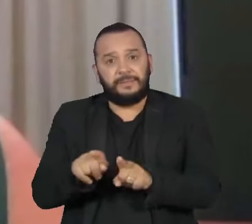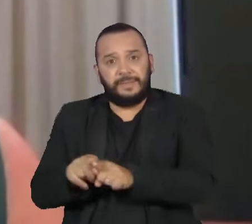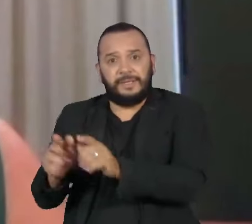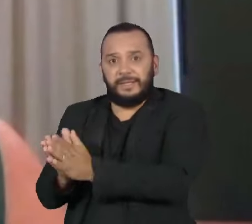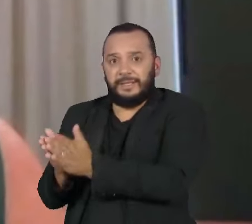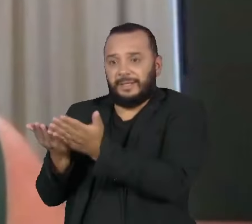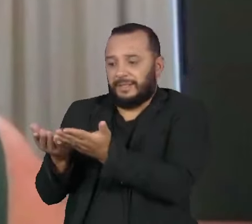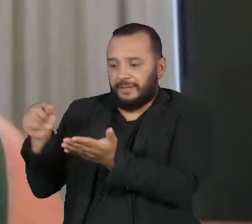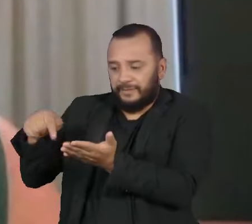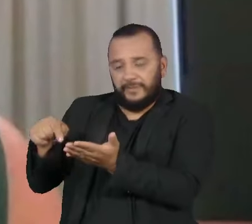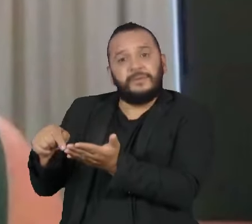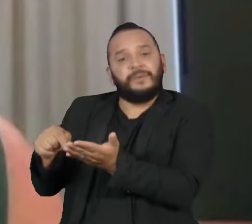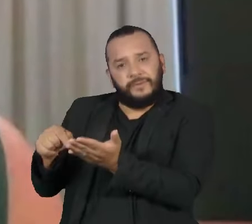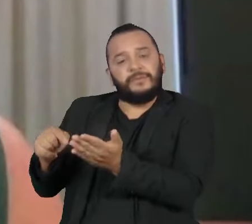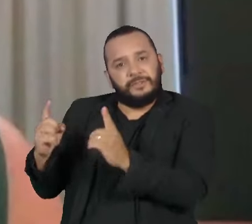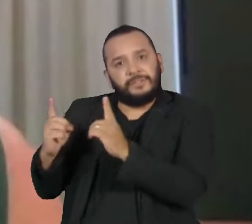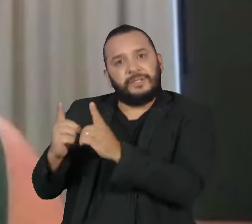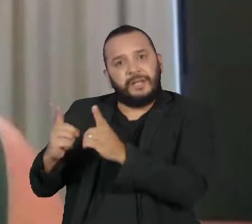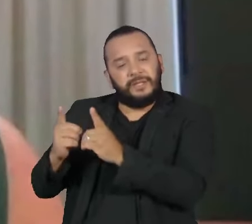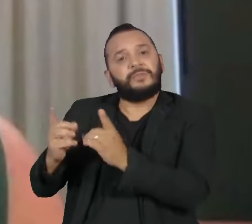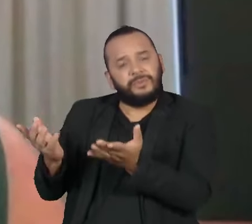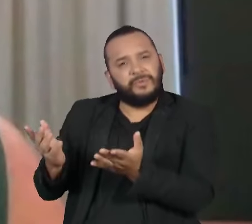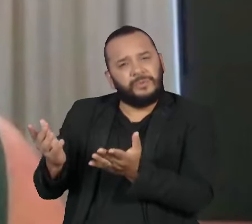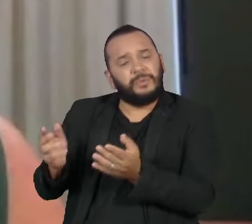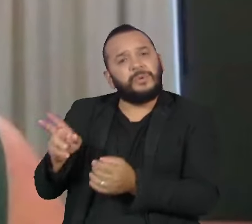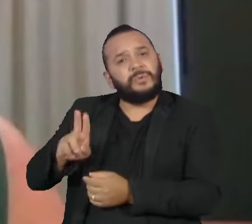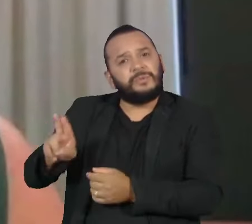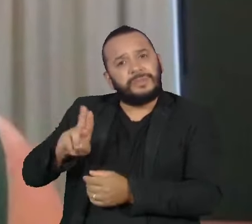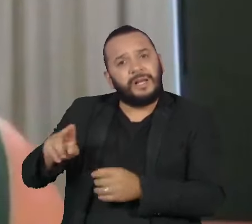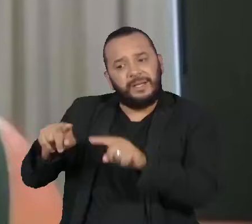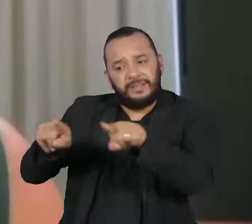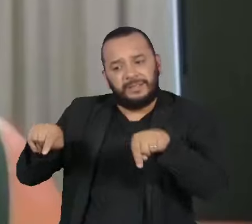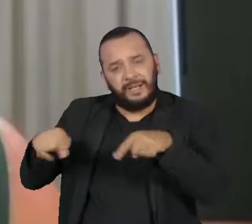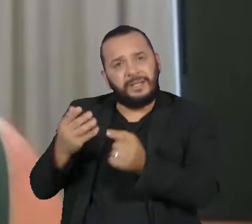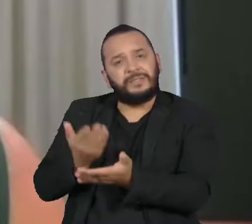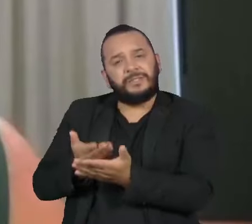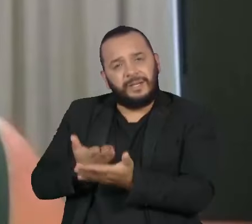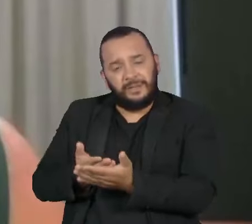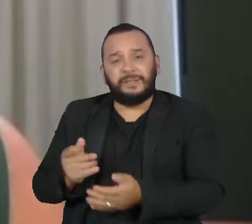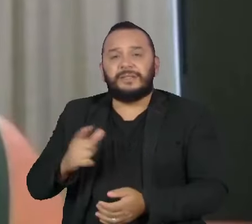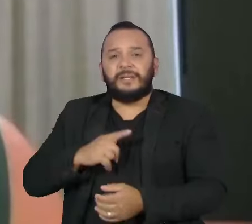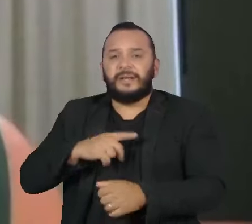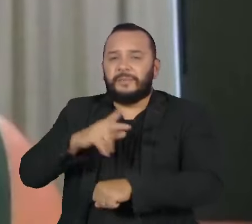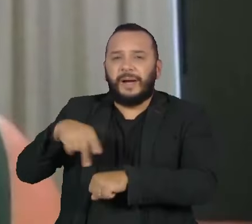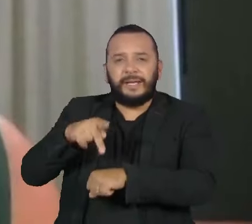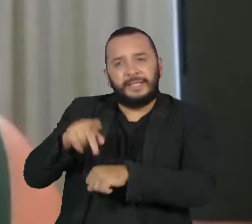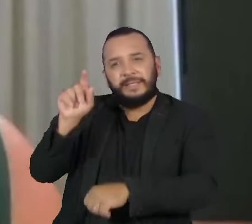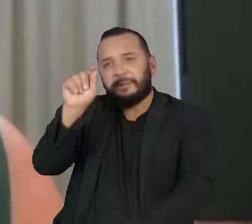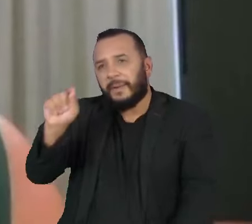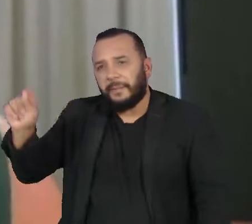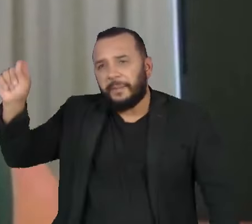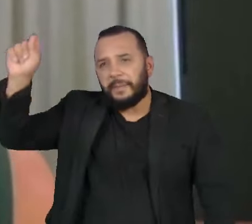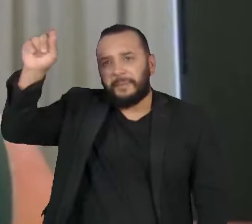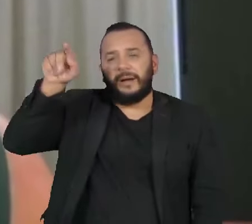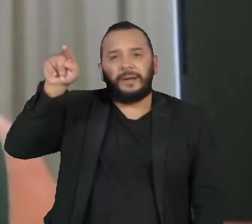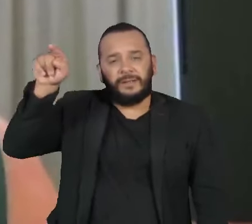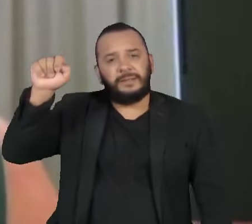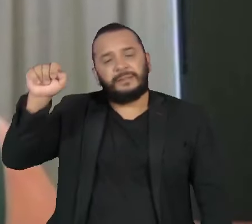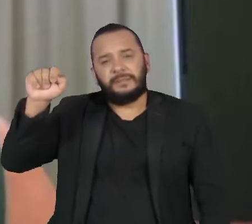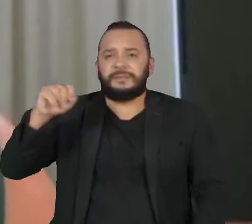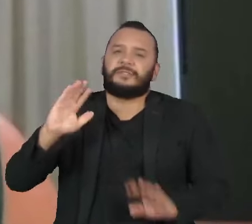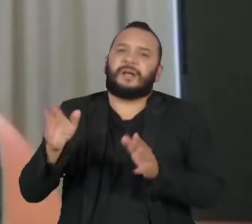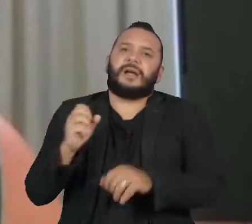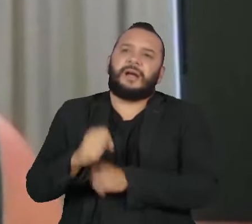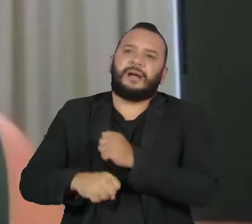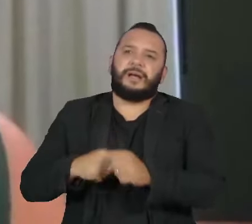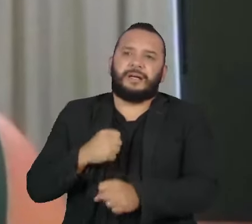do material impresso em sala de aula. E a gente vê países nórdicos que hoje estão, depois de muito